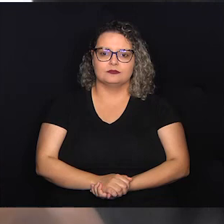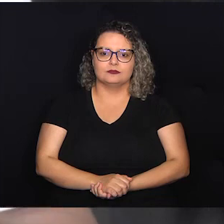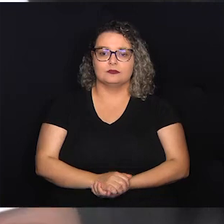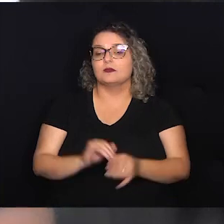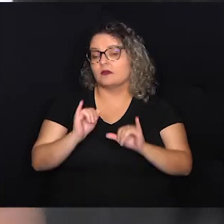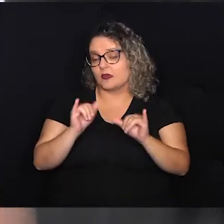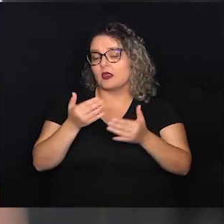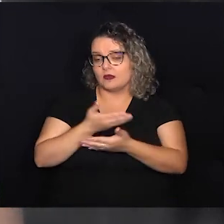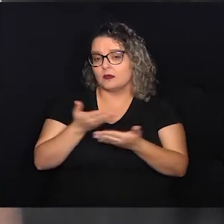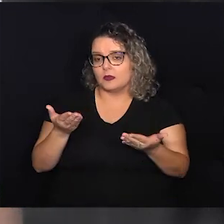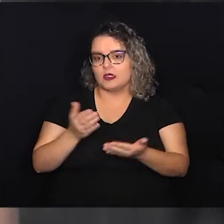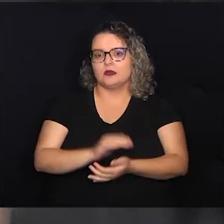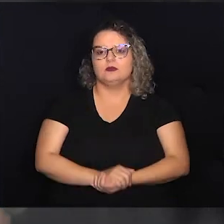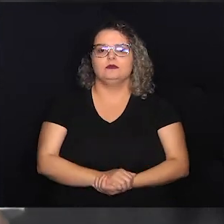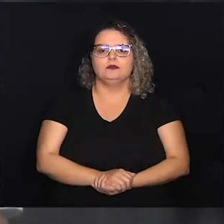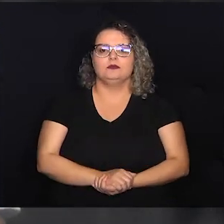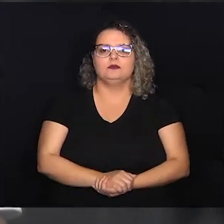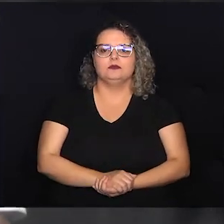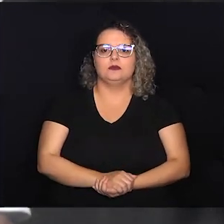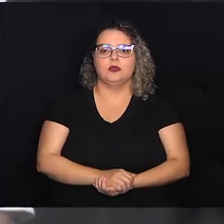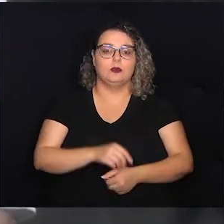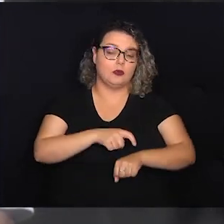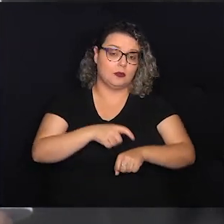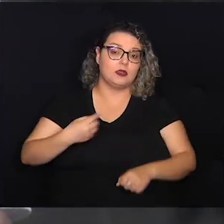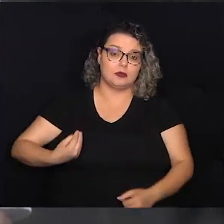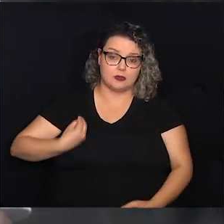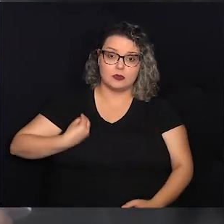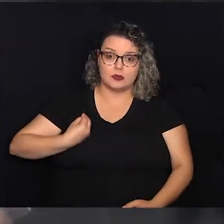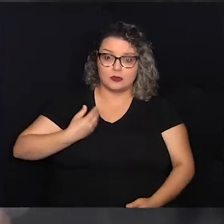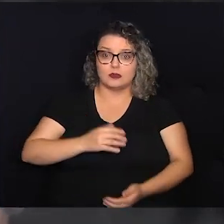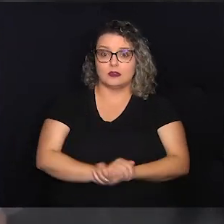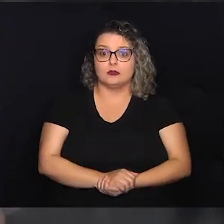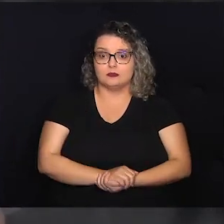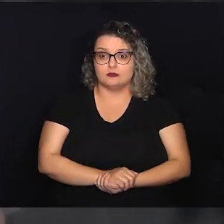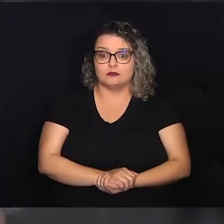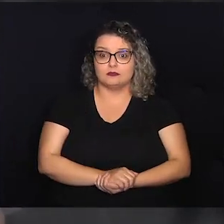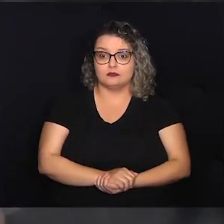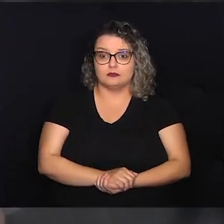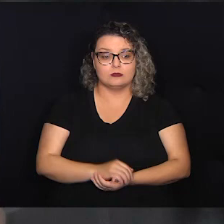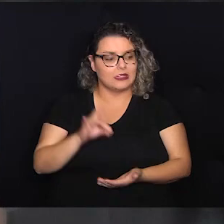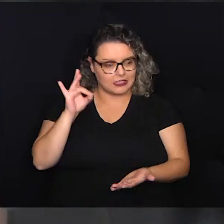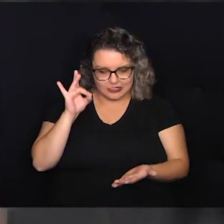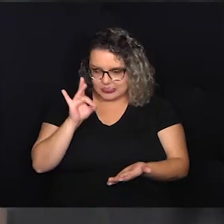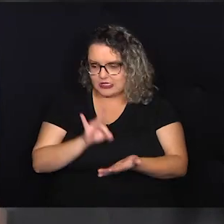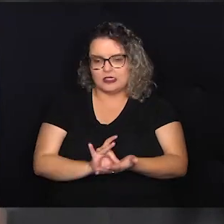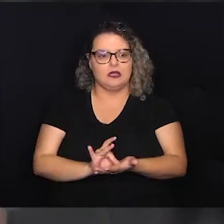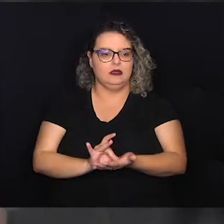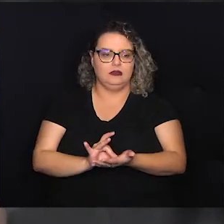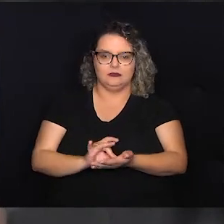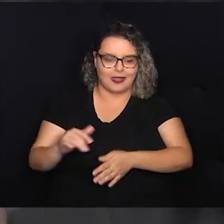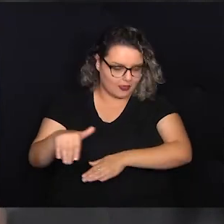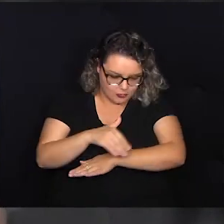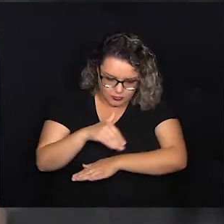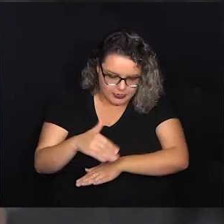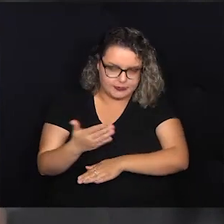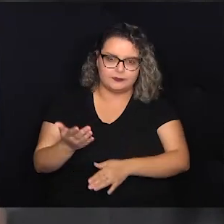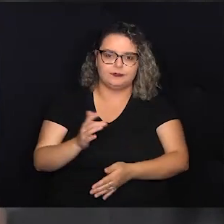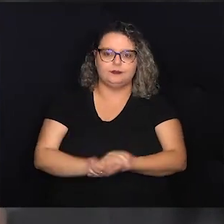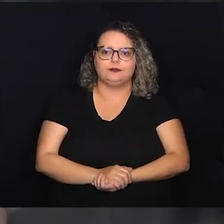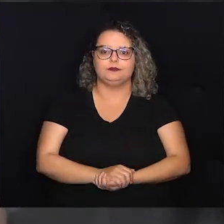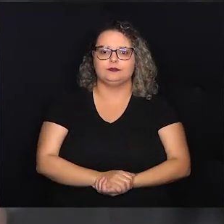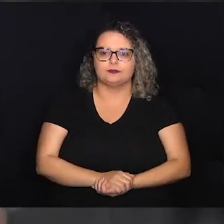contei para vocês aí com relação à situação que eu passei, literalmente na sarjeta, e